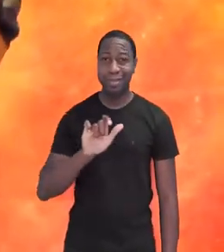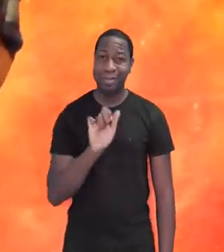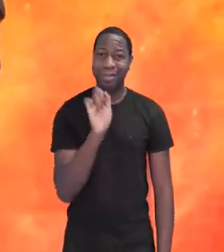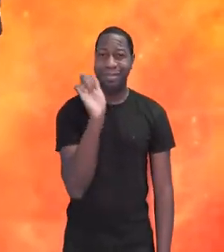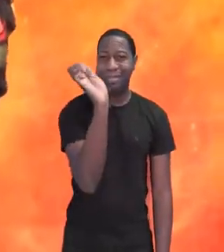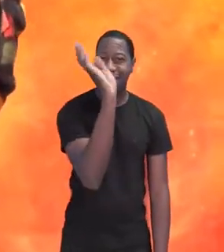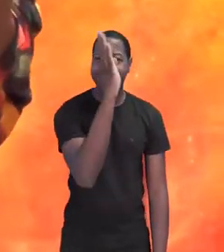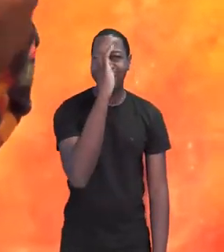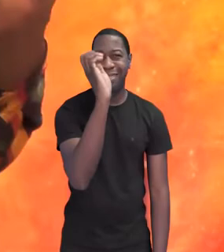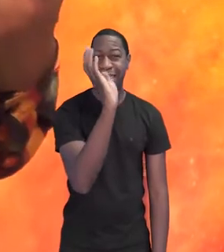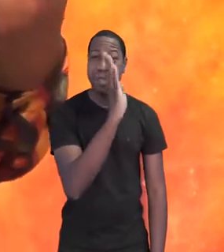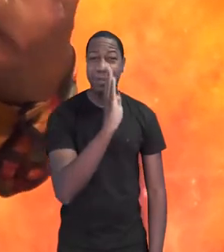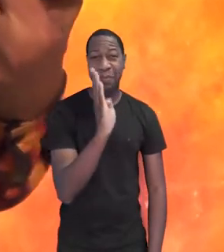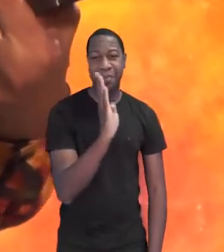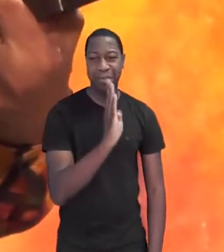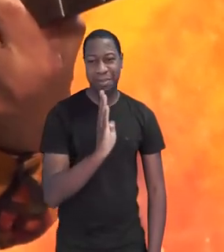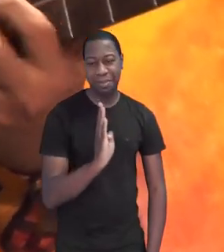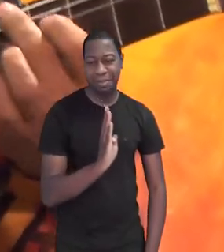Brasileira,